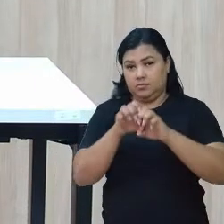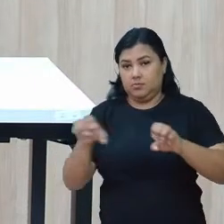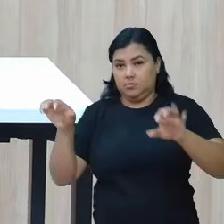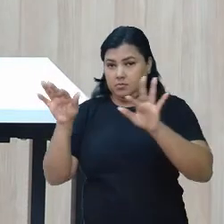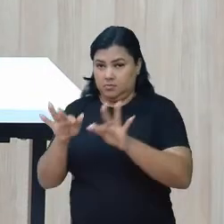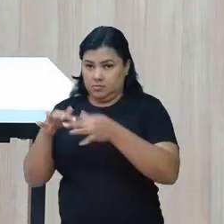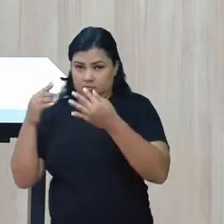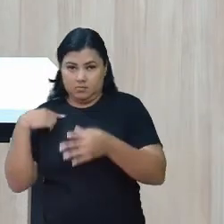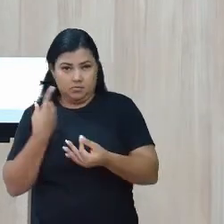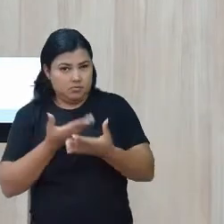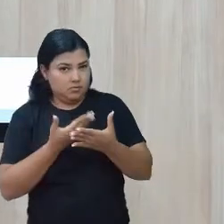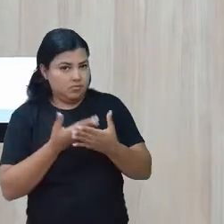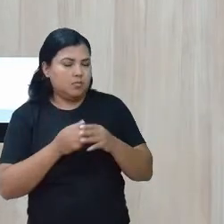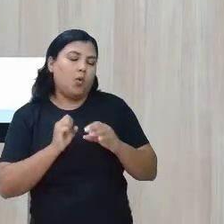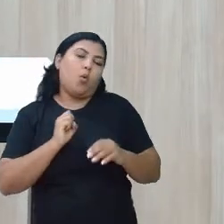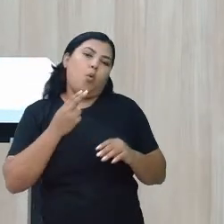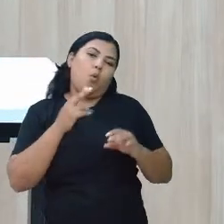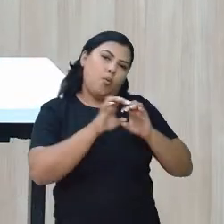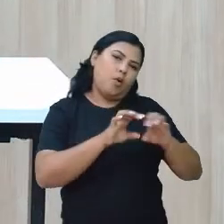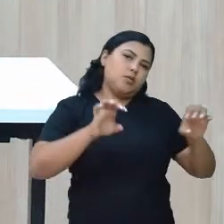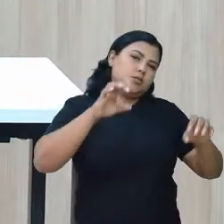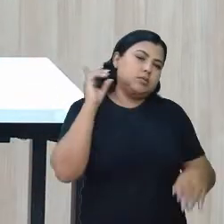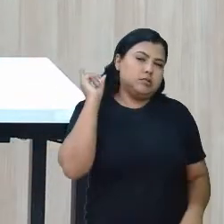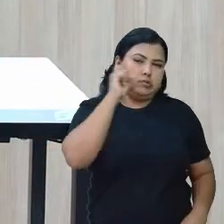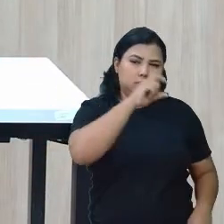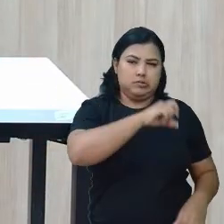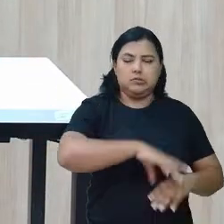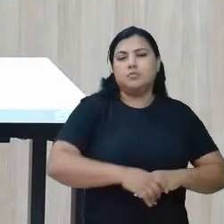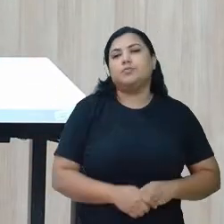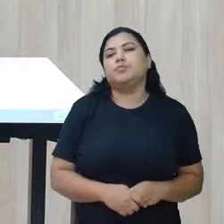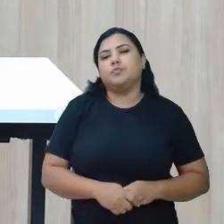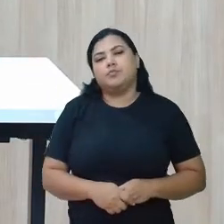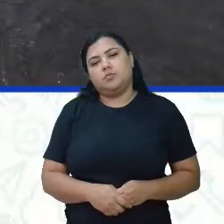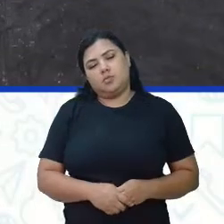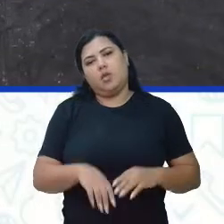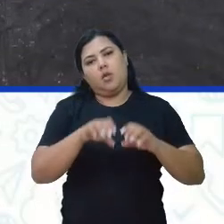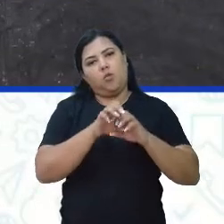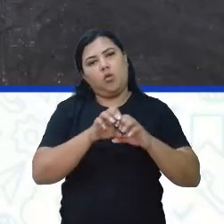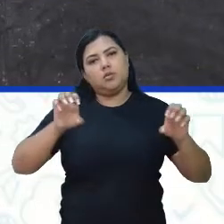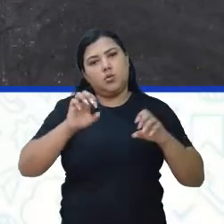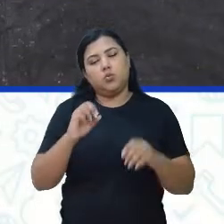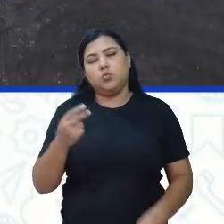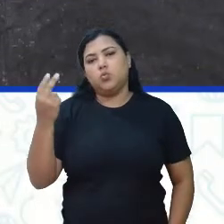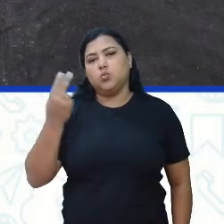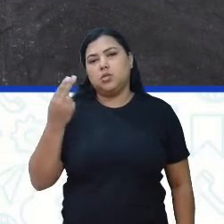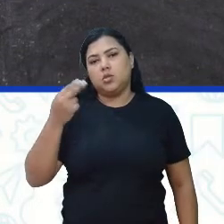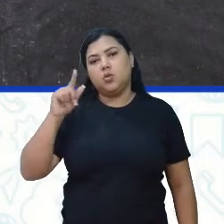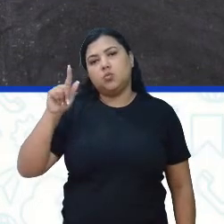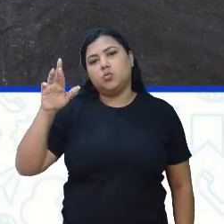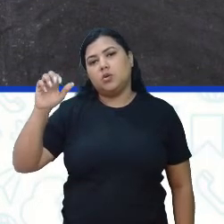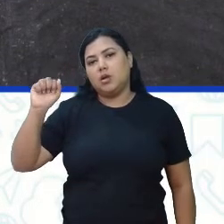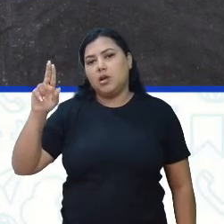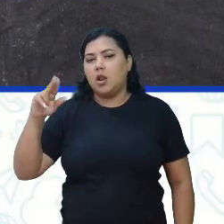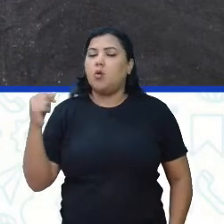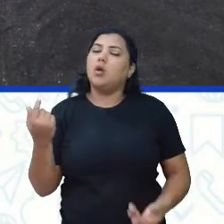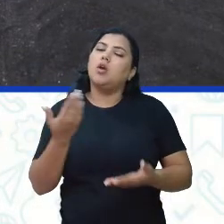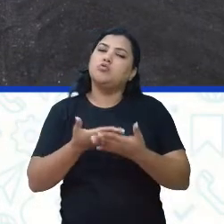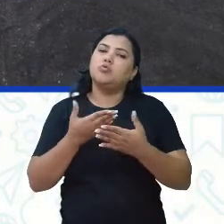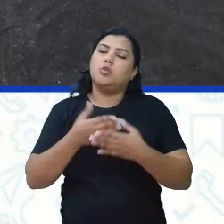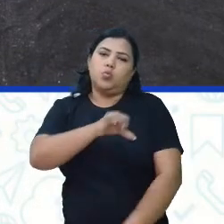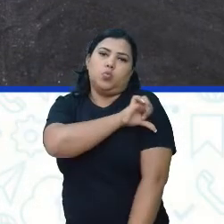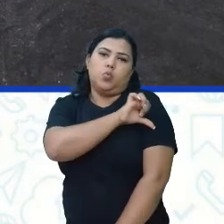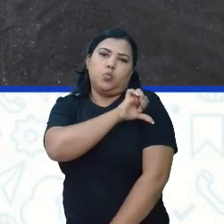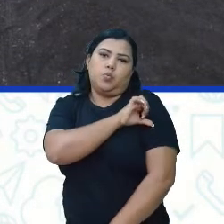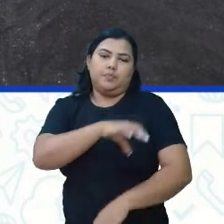como a gente vai ver, sejam as equações mais complexas, como, por exemplo, a equação do segundo grau, que é estudada no 9º ano, tá